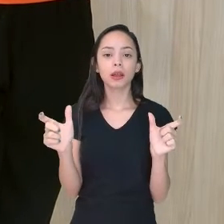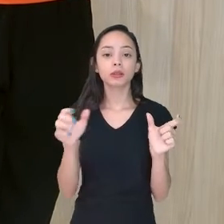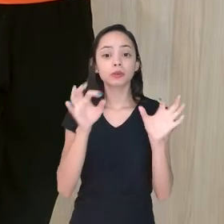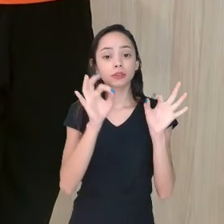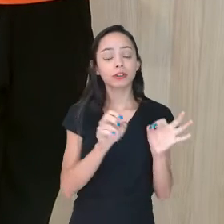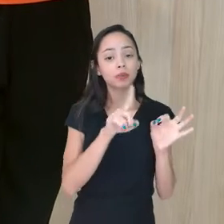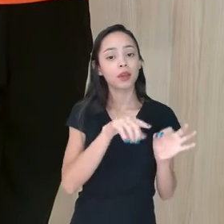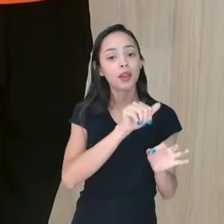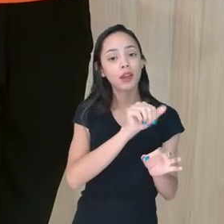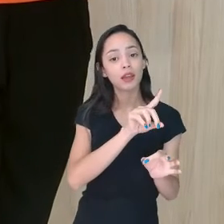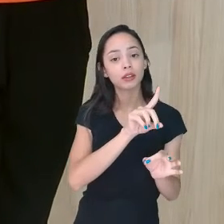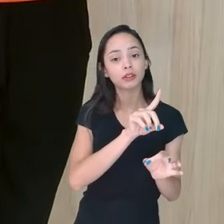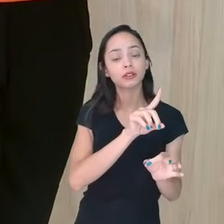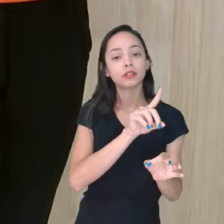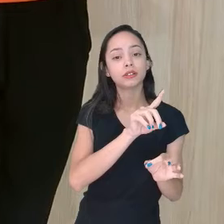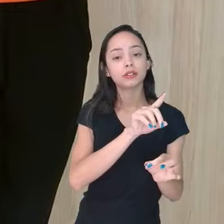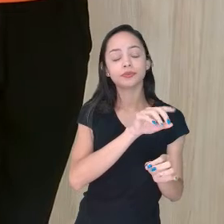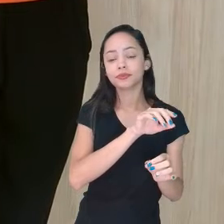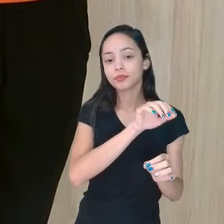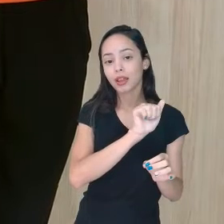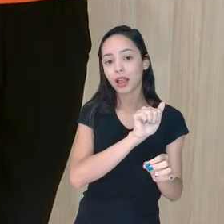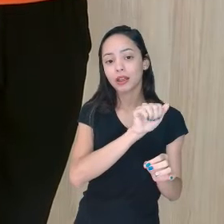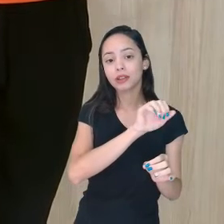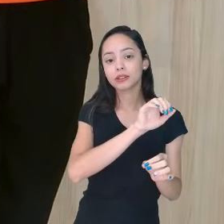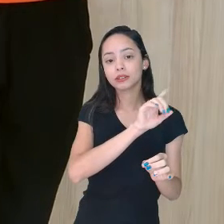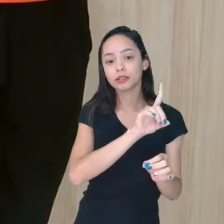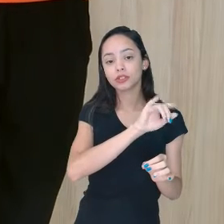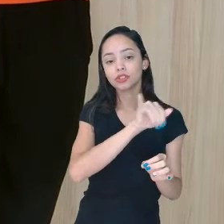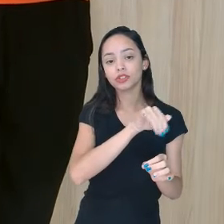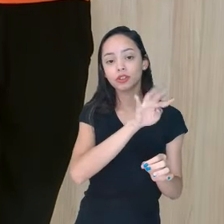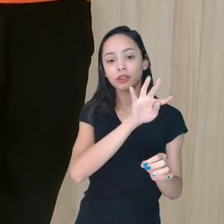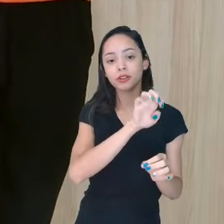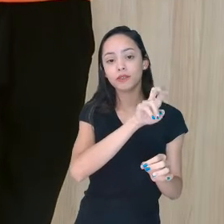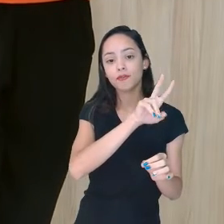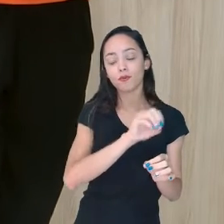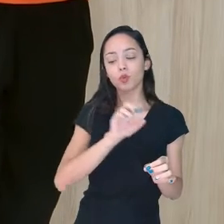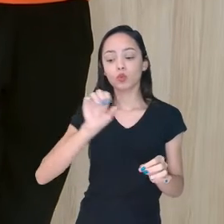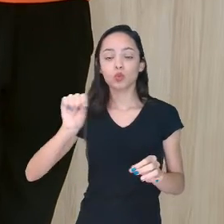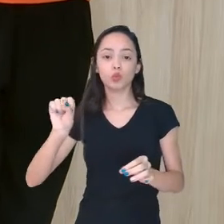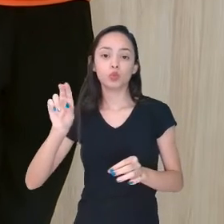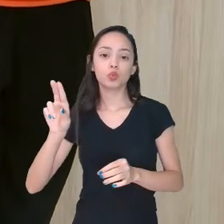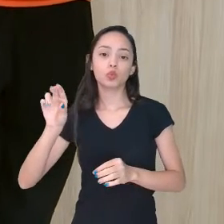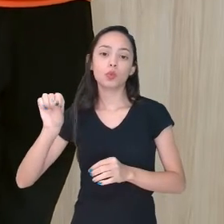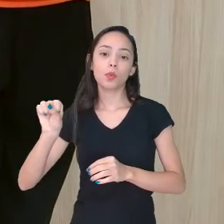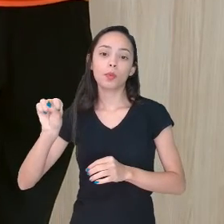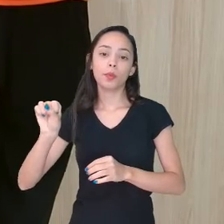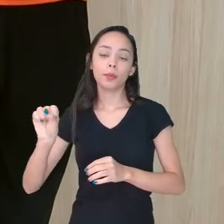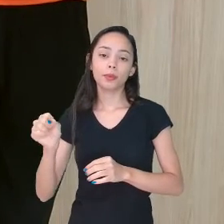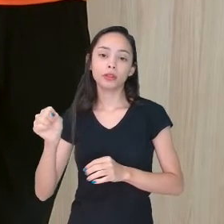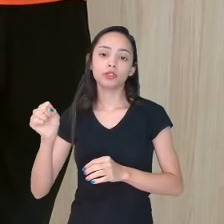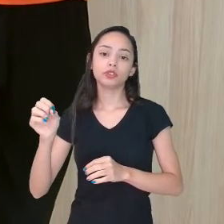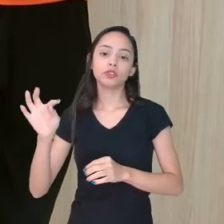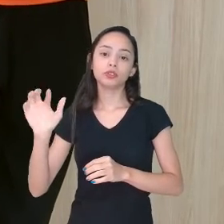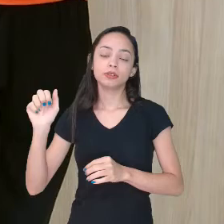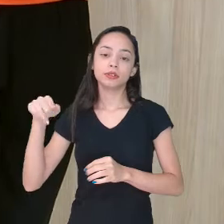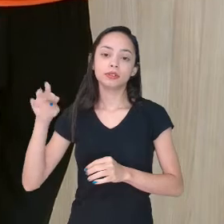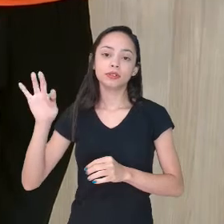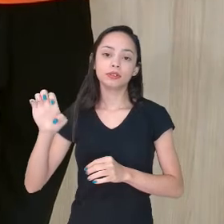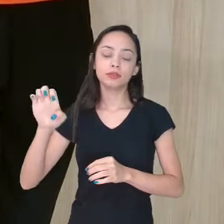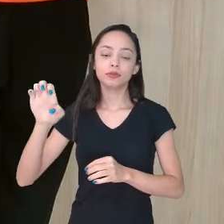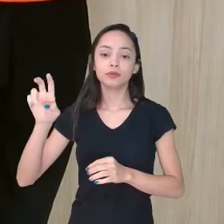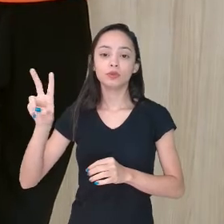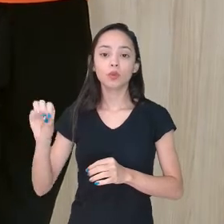adjetivo, substantivo e adjetivo. Mas essa forma pode dar um sentido diferente de quando eu